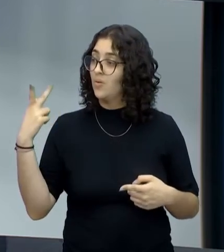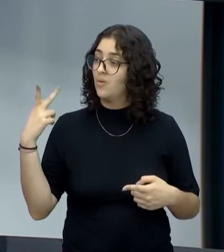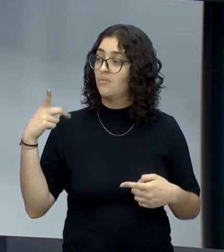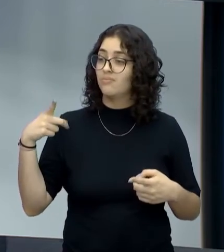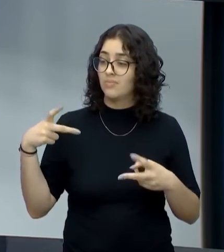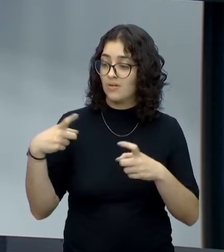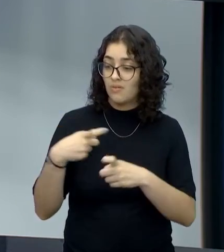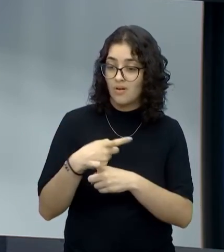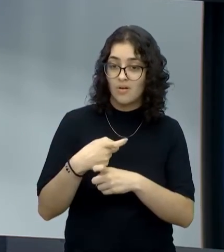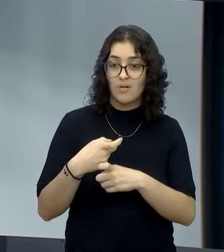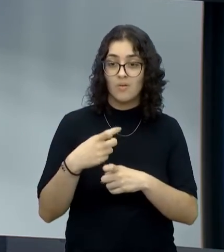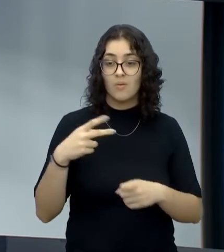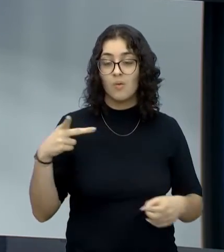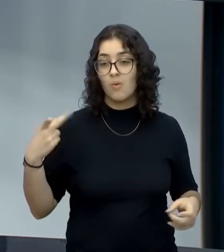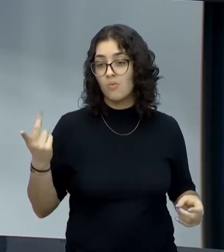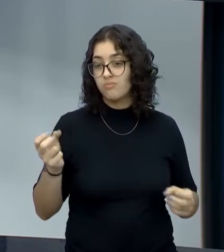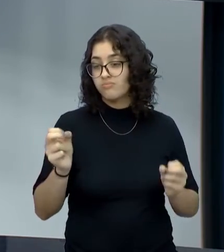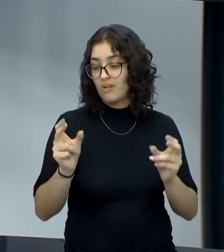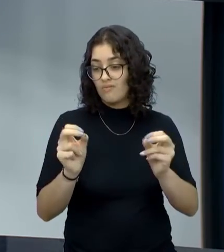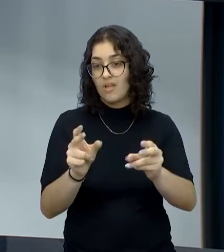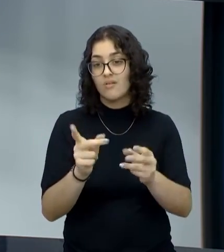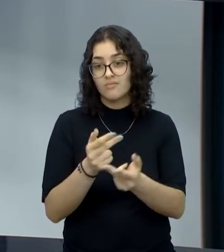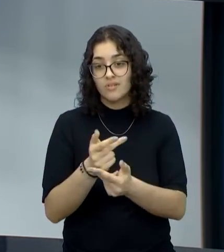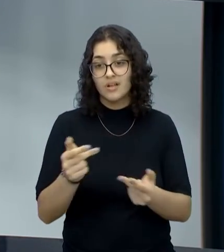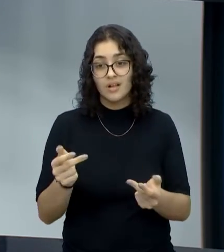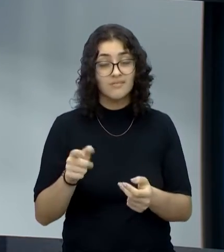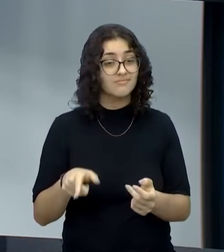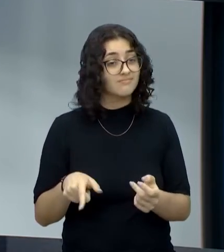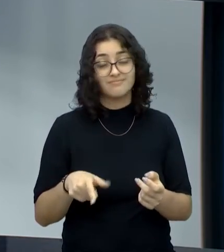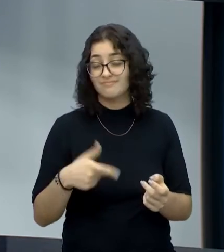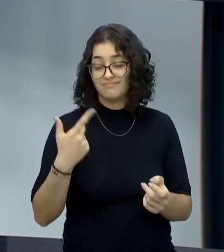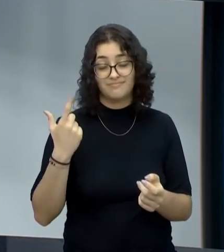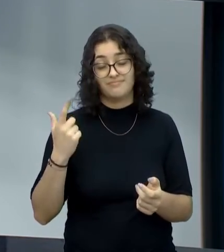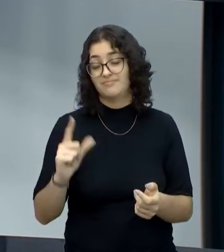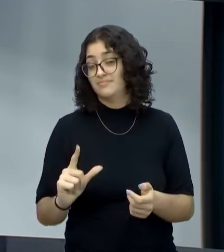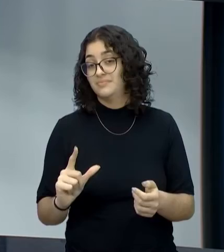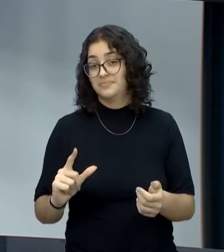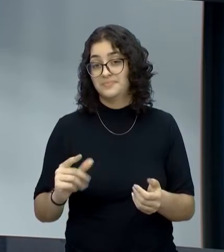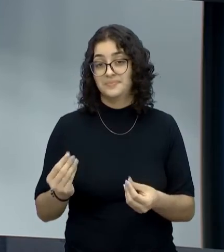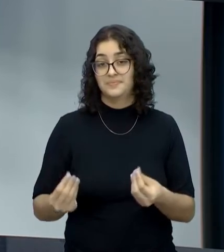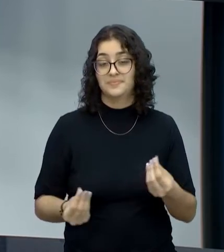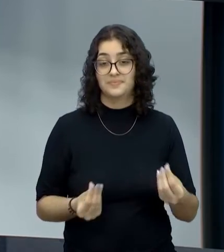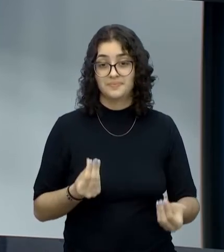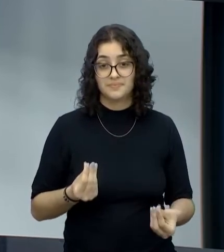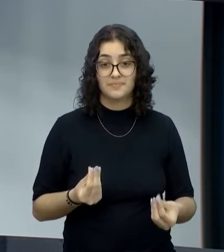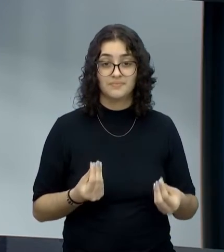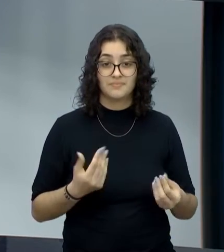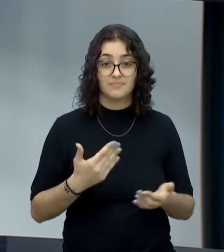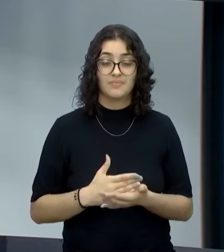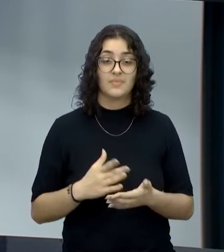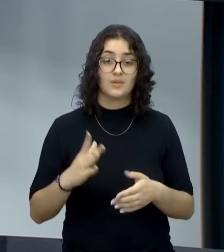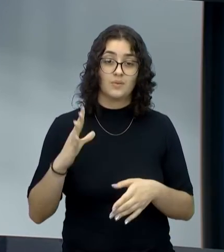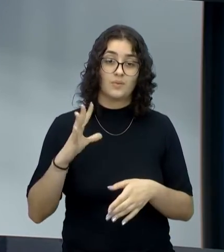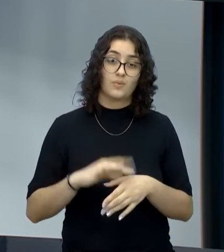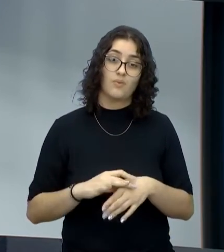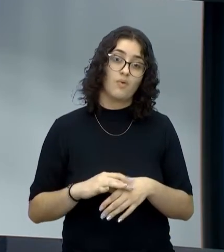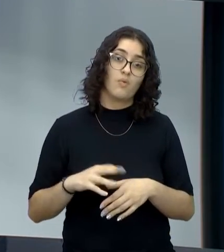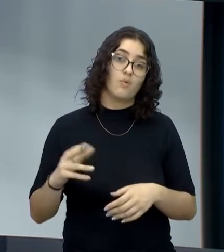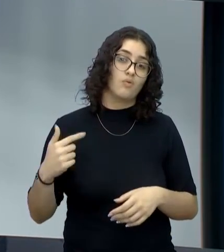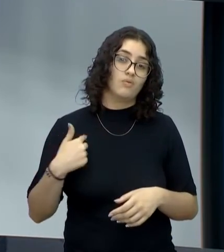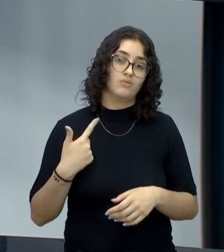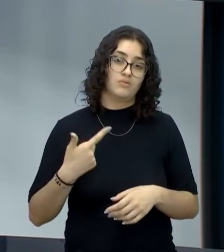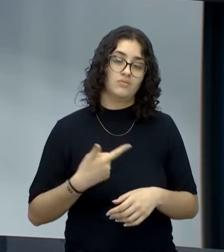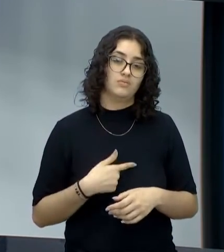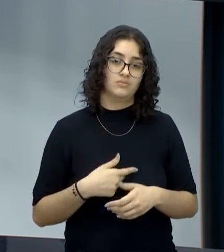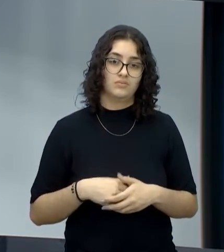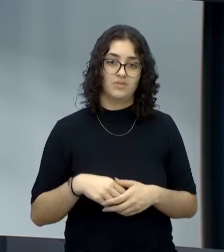uma bactéria, um vírus, né? Esse organismo ele não tem defesa, né? E acaba adoecendo, igual a gente, né? Não